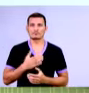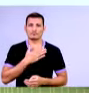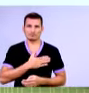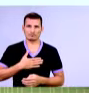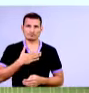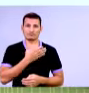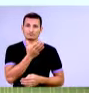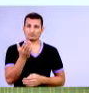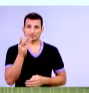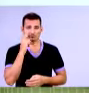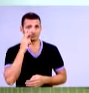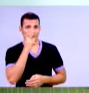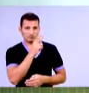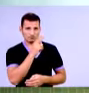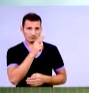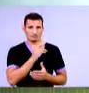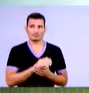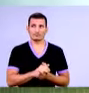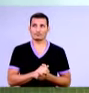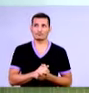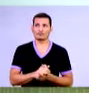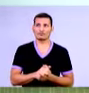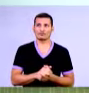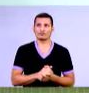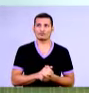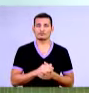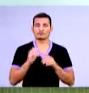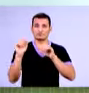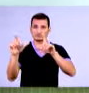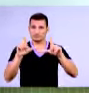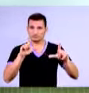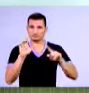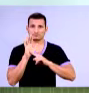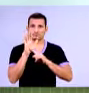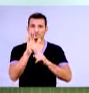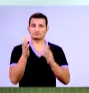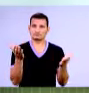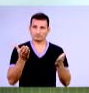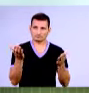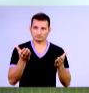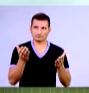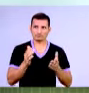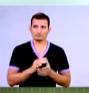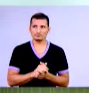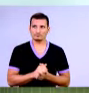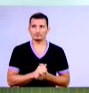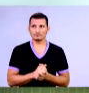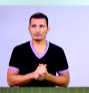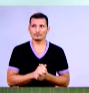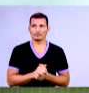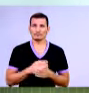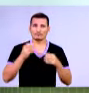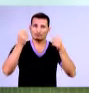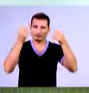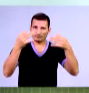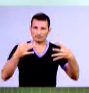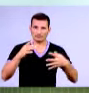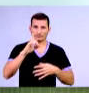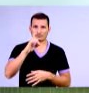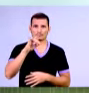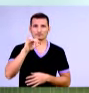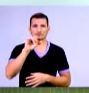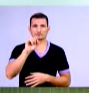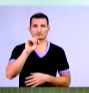observassem aqui esse slide que eu apresentarei agora para vocês, que eu vou comentar sobre distribuições